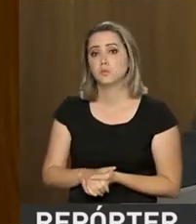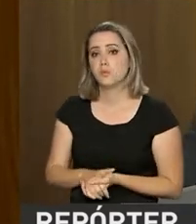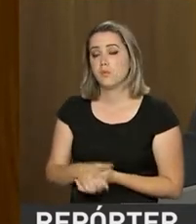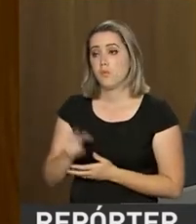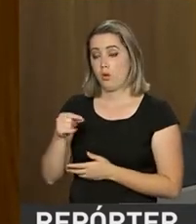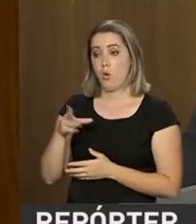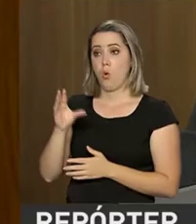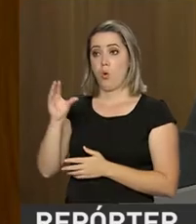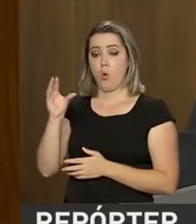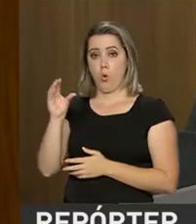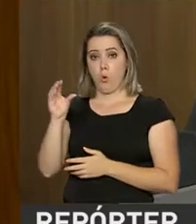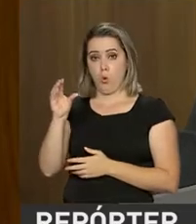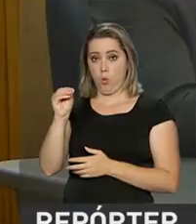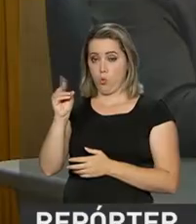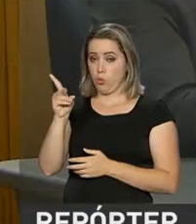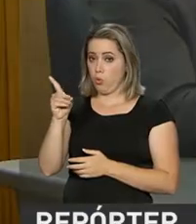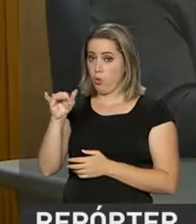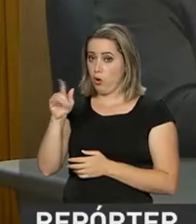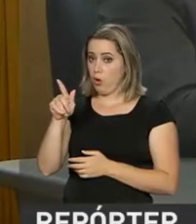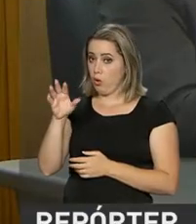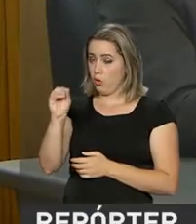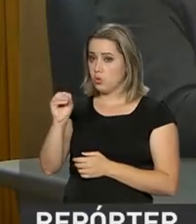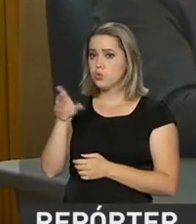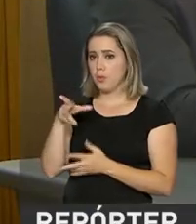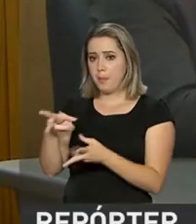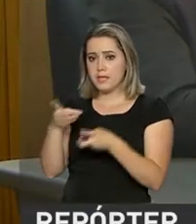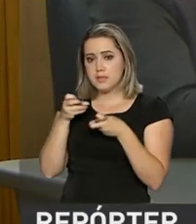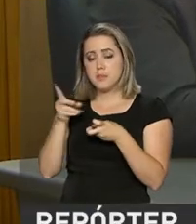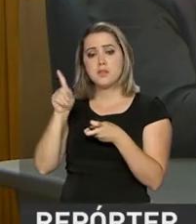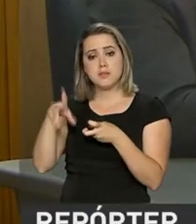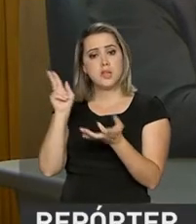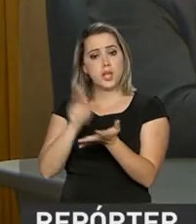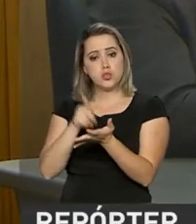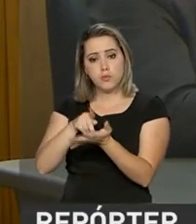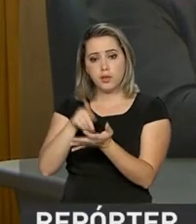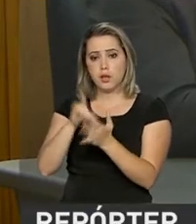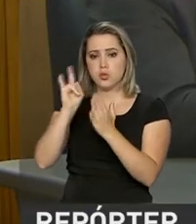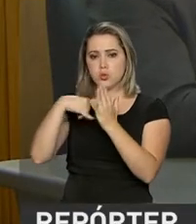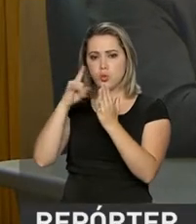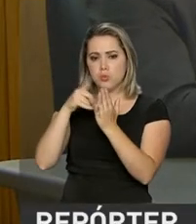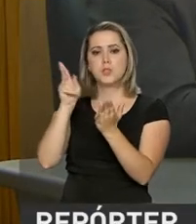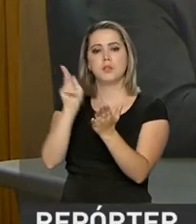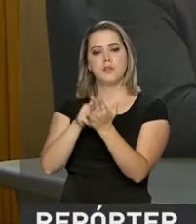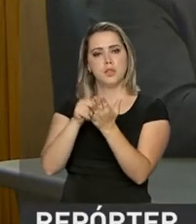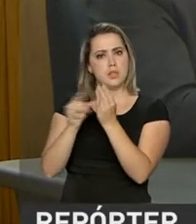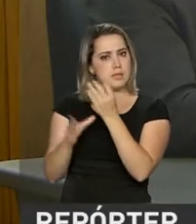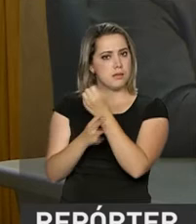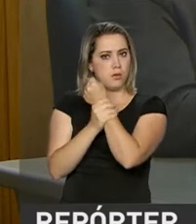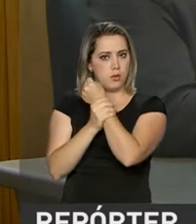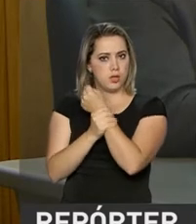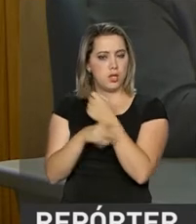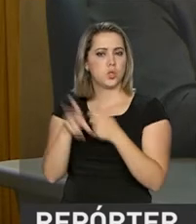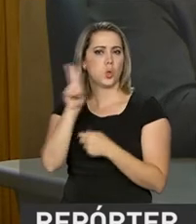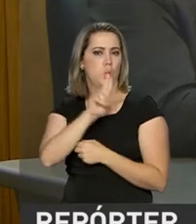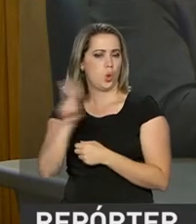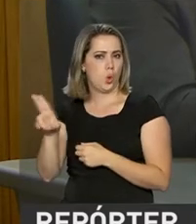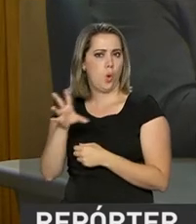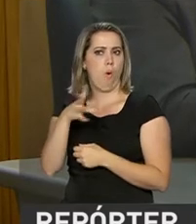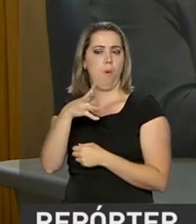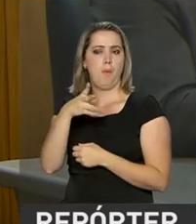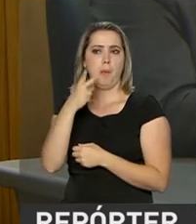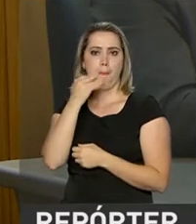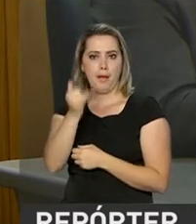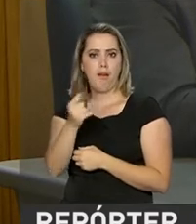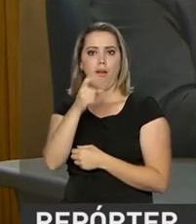conferir a autenticidade da cnh não só dos dados que ali estão como nome filiação data de